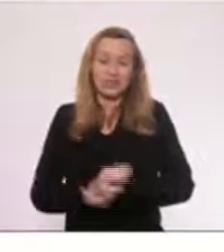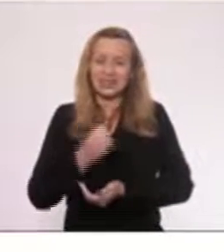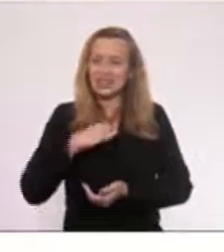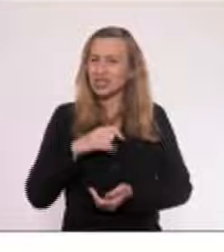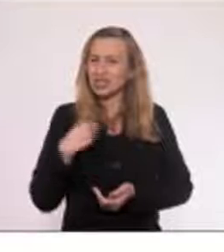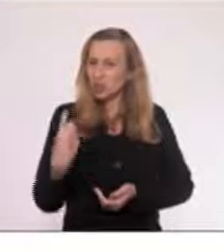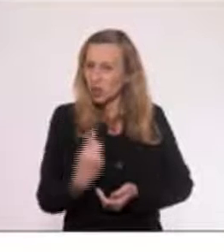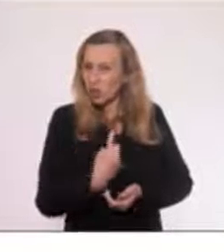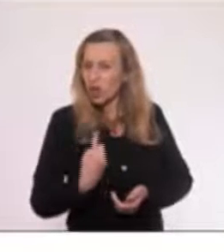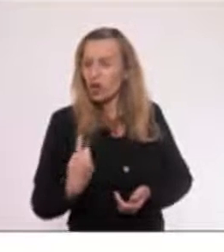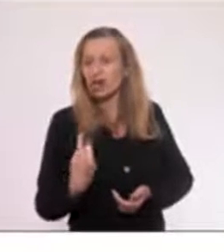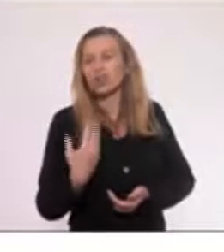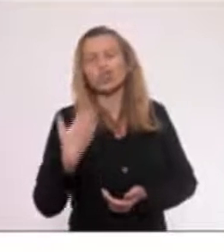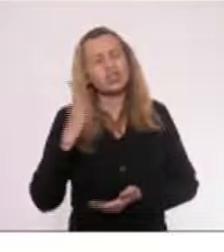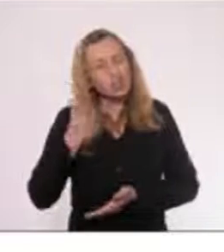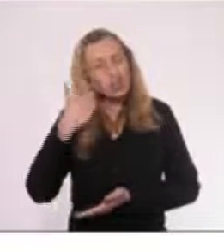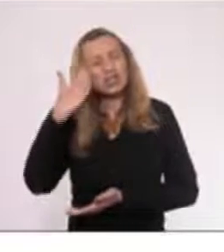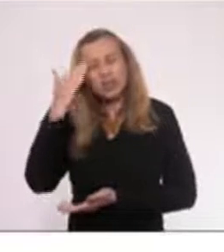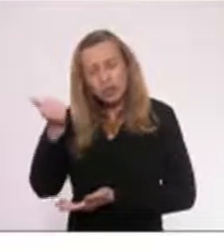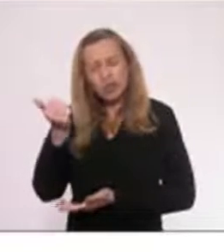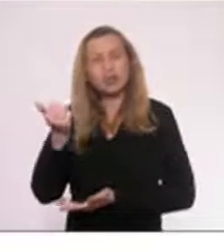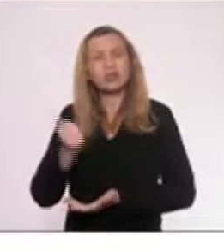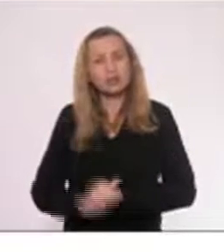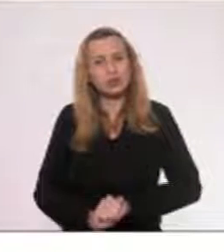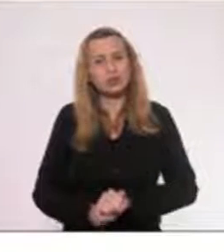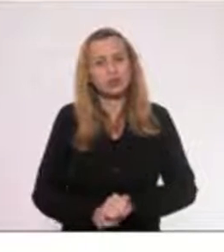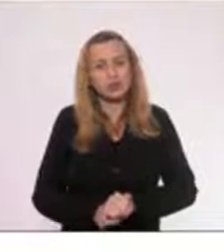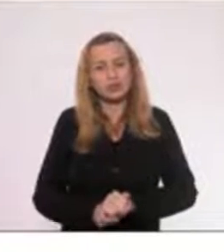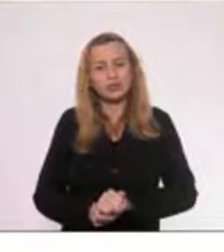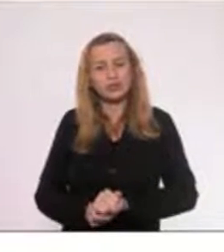já soubermos de antemão o que vamos